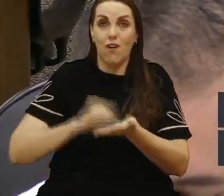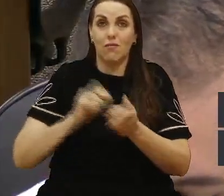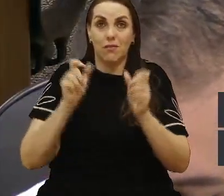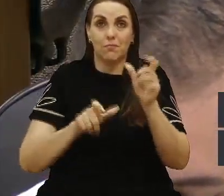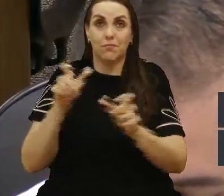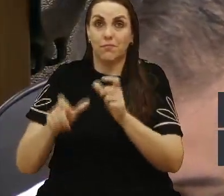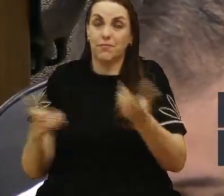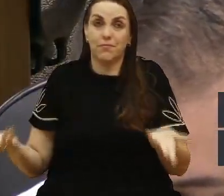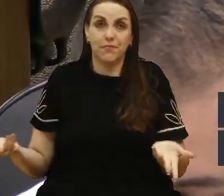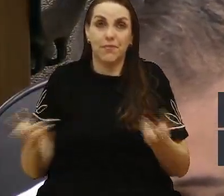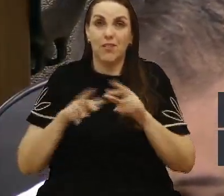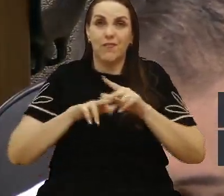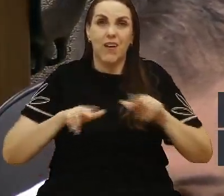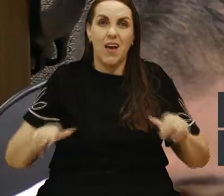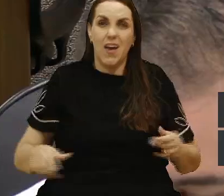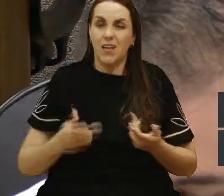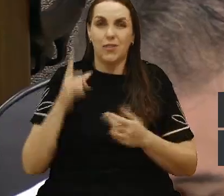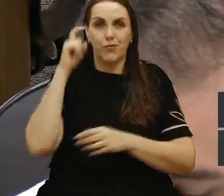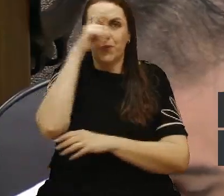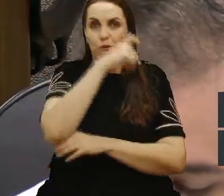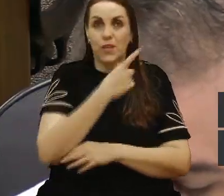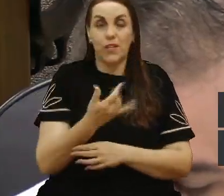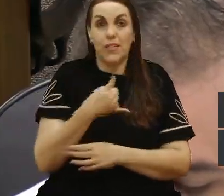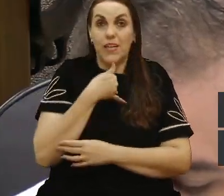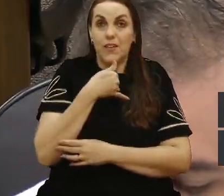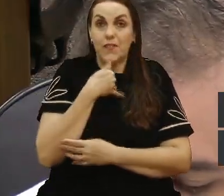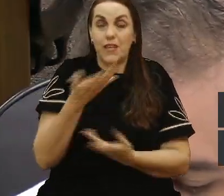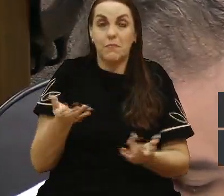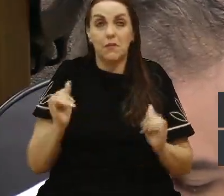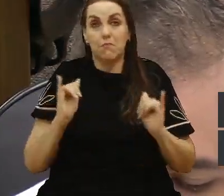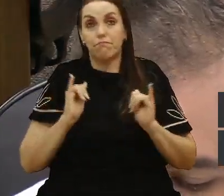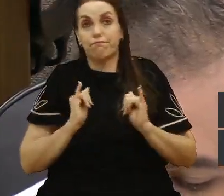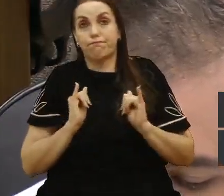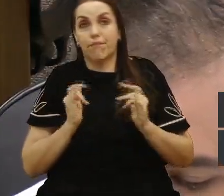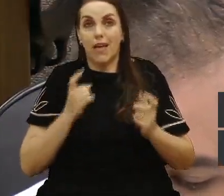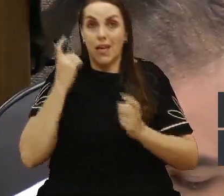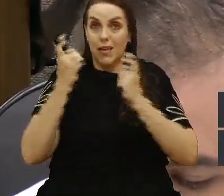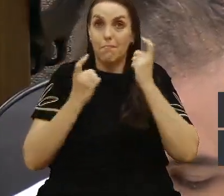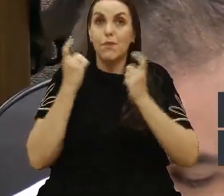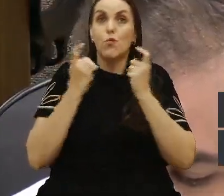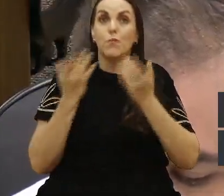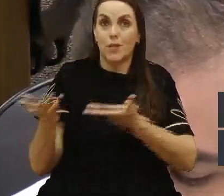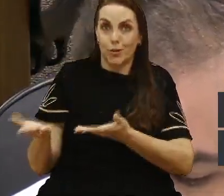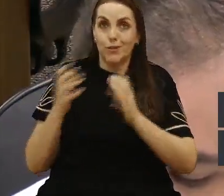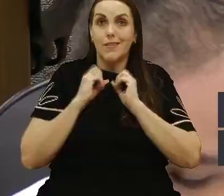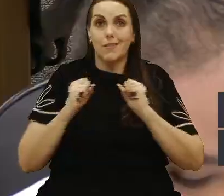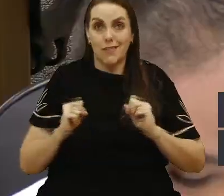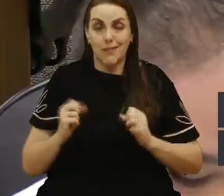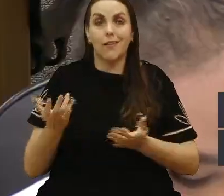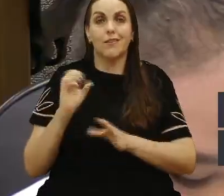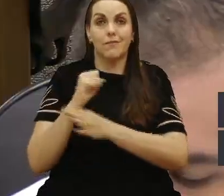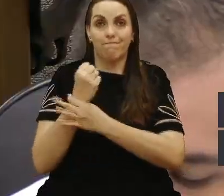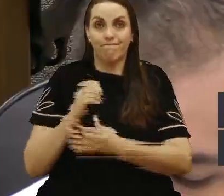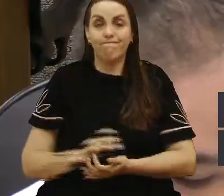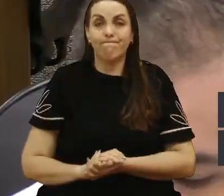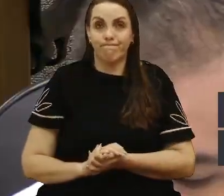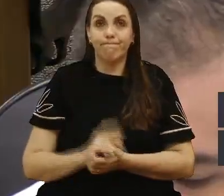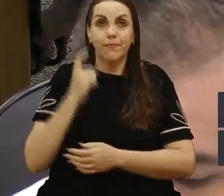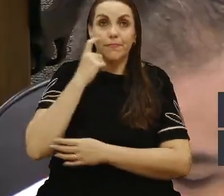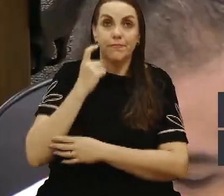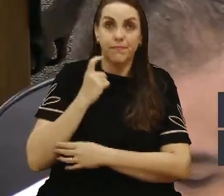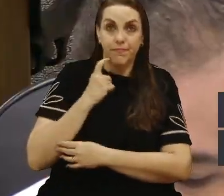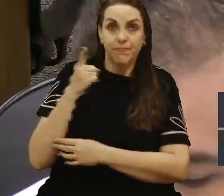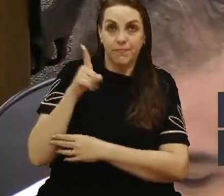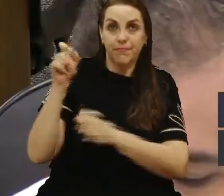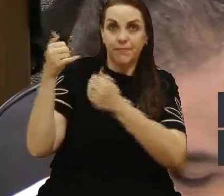diversas dificuldades e, infelizmente, essa inércia é muito preocupante. Quanto à questão que o vereador Wagner Petrini trouxe, vou tomar